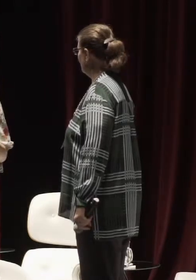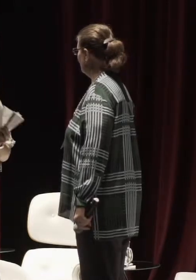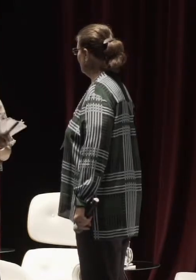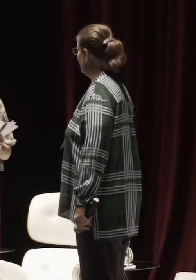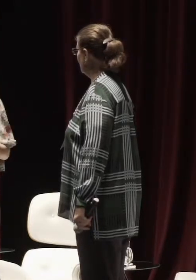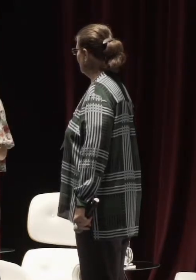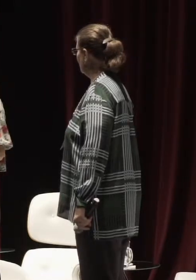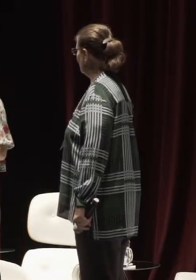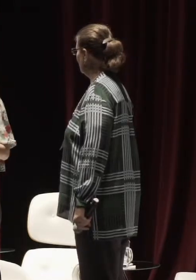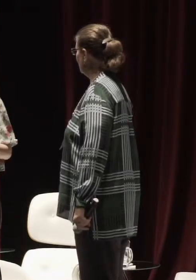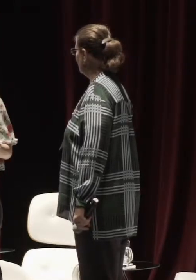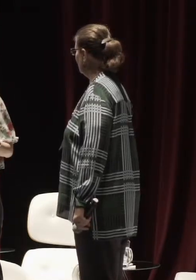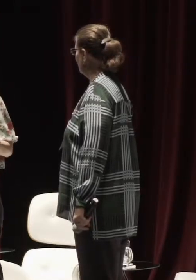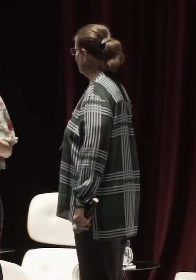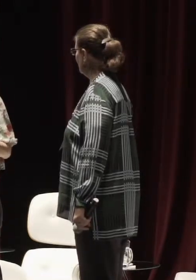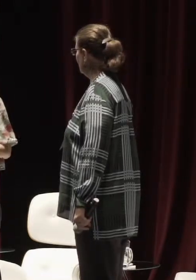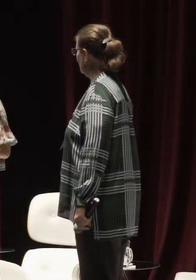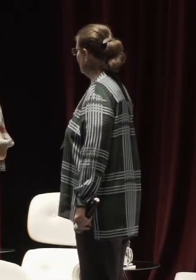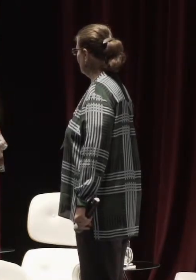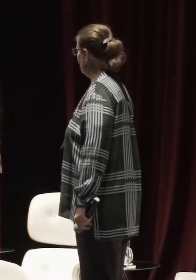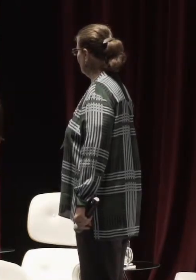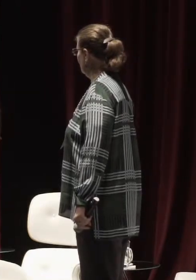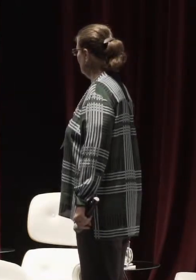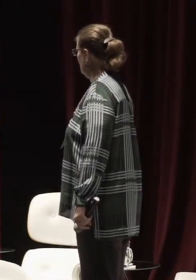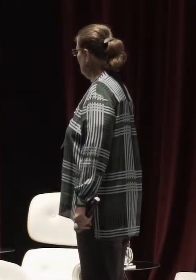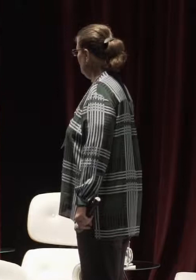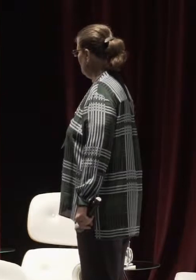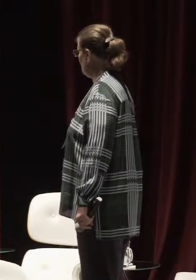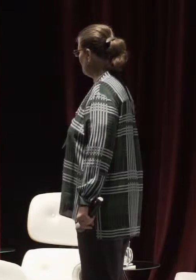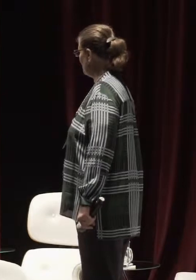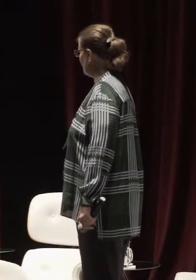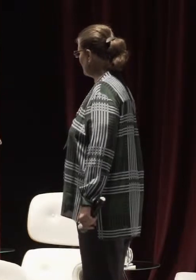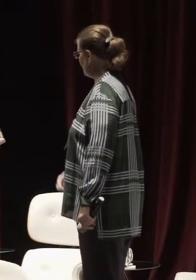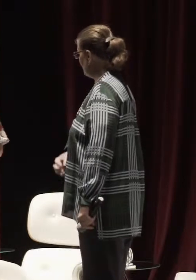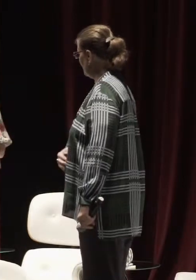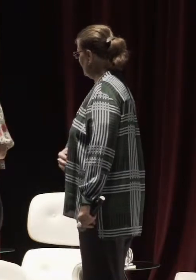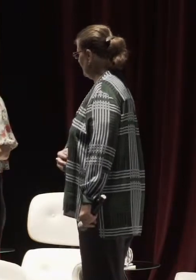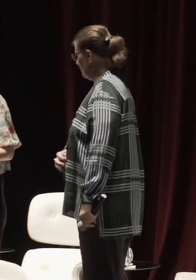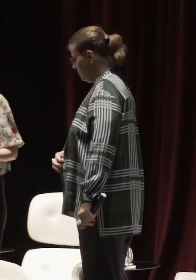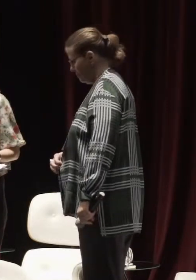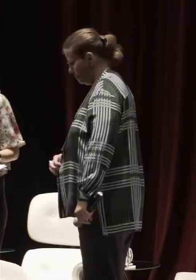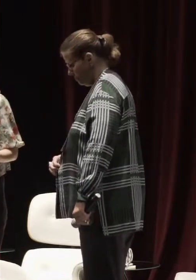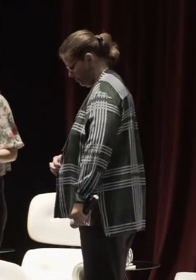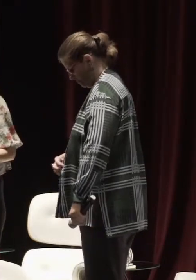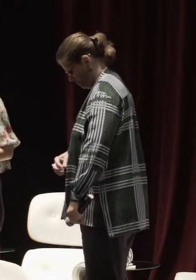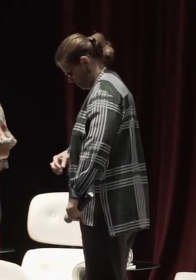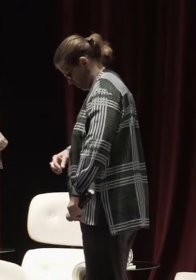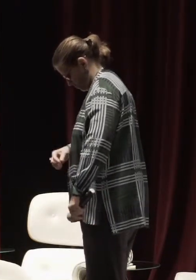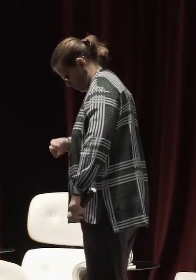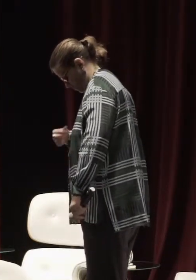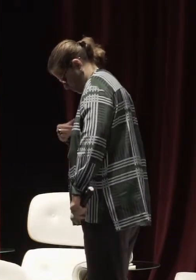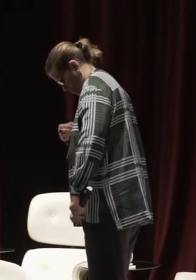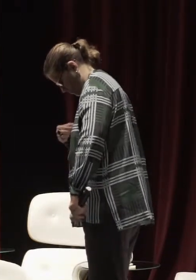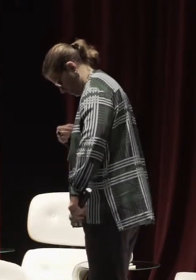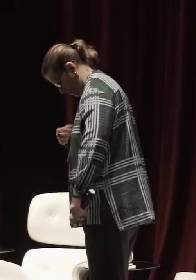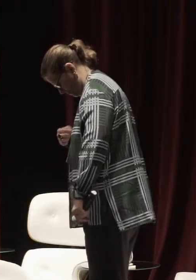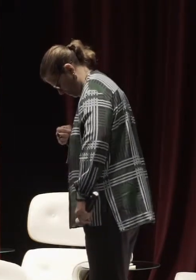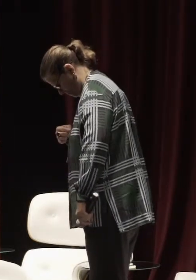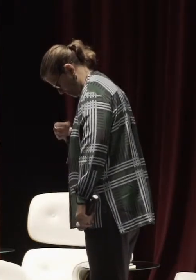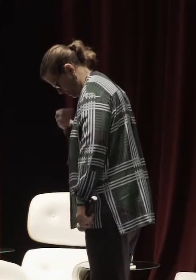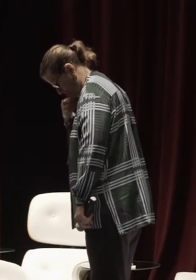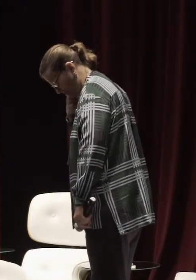e relembrei na hora do material do livro que muitos de vocês conhecem como o Romance, do Daniel Pennac, em que ele vai